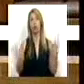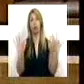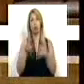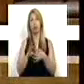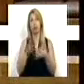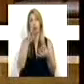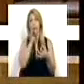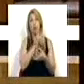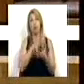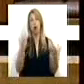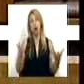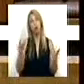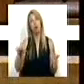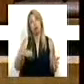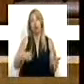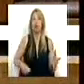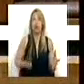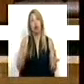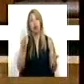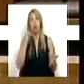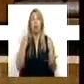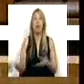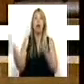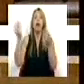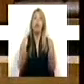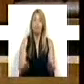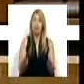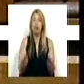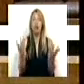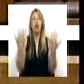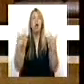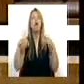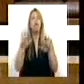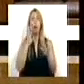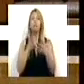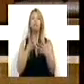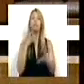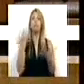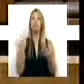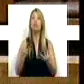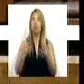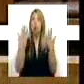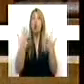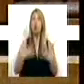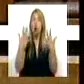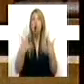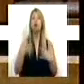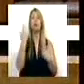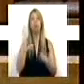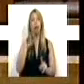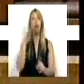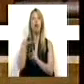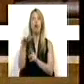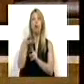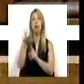que os Verdes apresentariam, mas é notoriamente um orçamento influenciado por